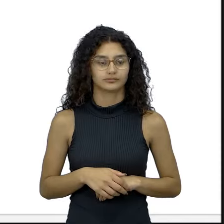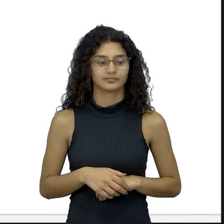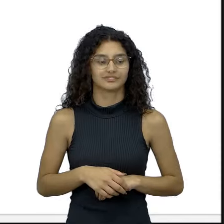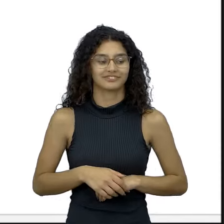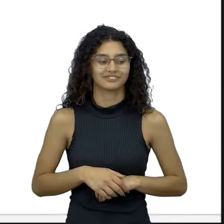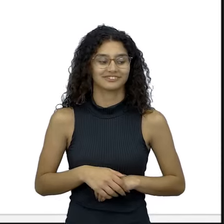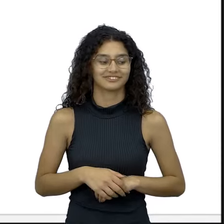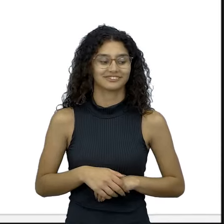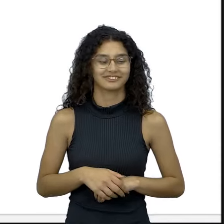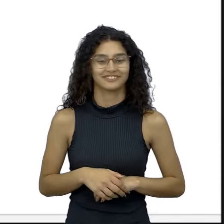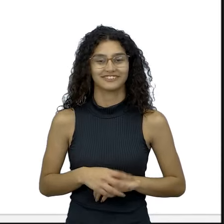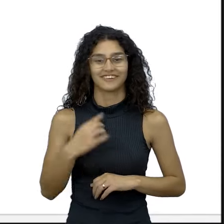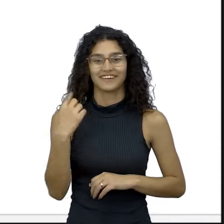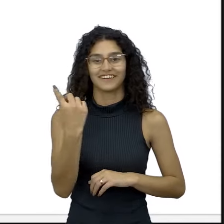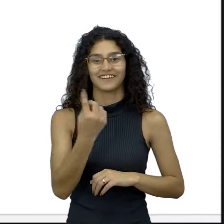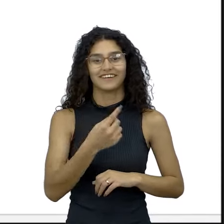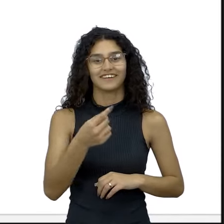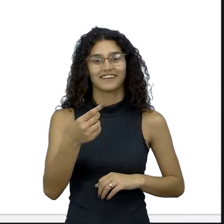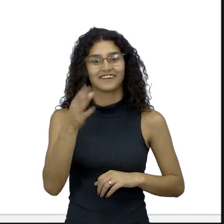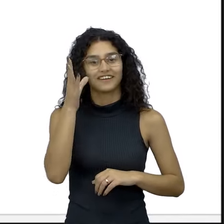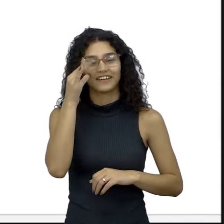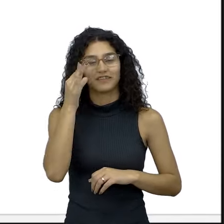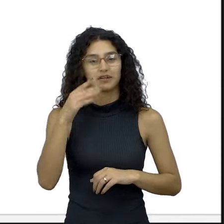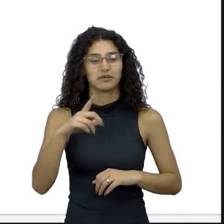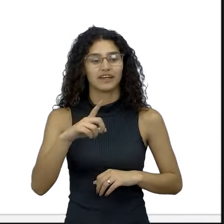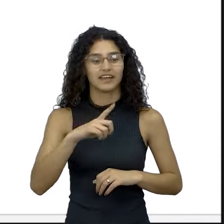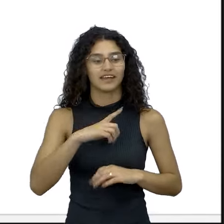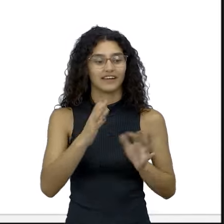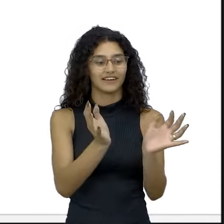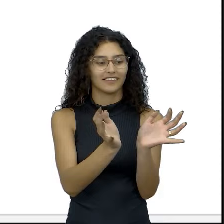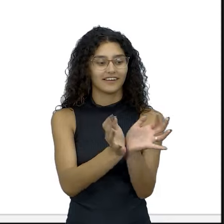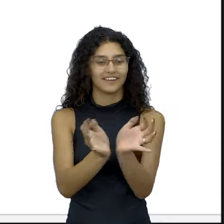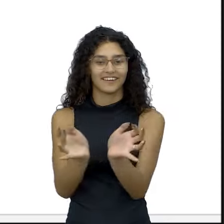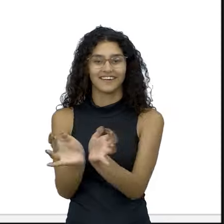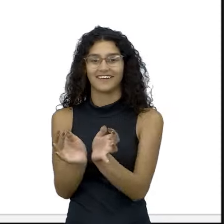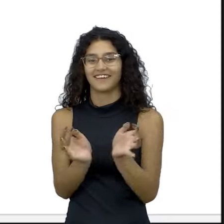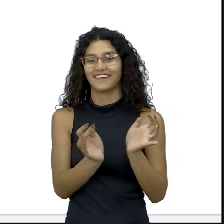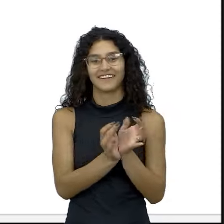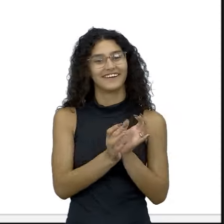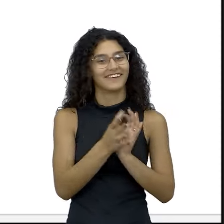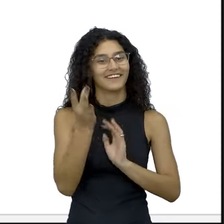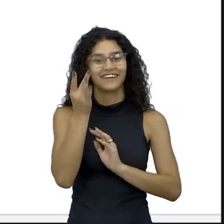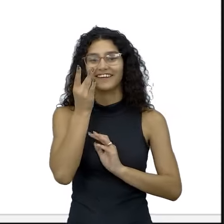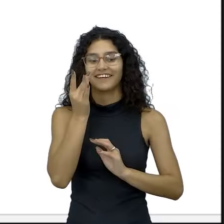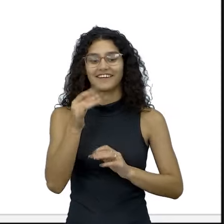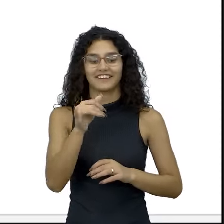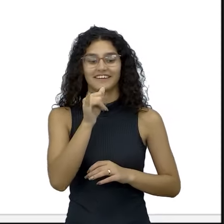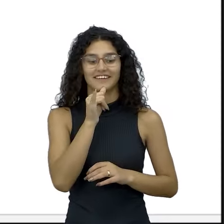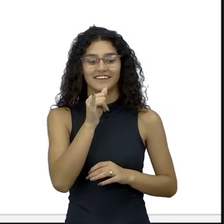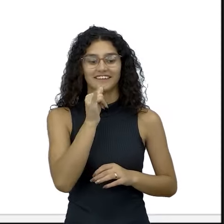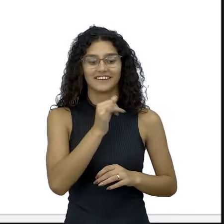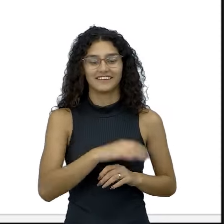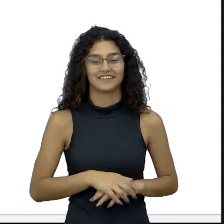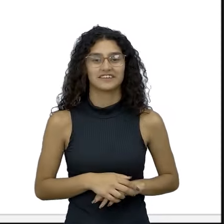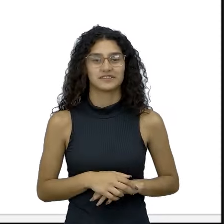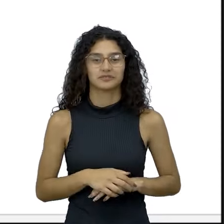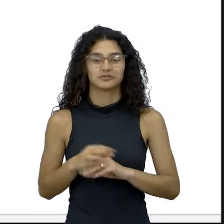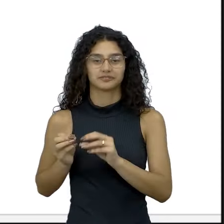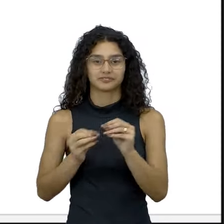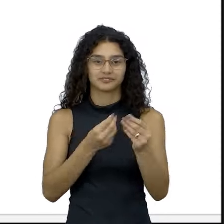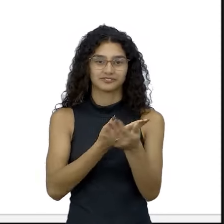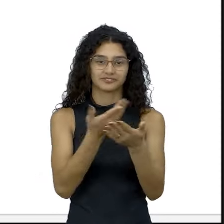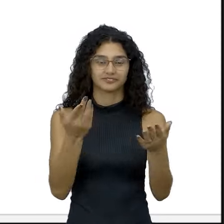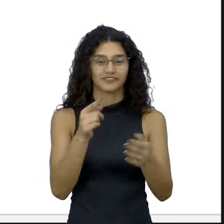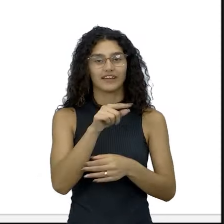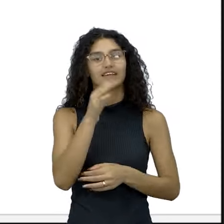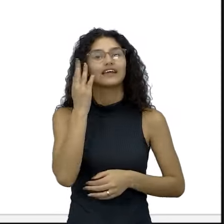vocês deverão, então, ler essas curiosidades para a turma. Uma delas, por exemplo, diz o seguinte, vou trazer para vocês.